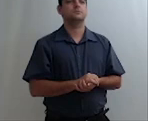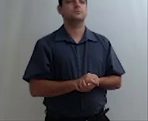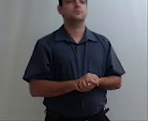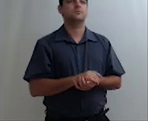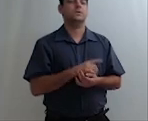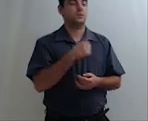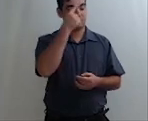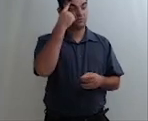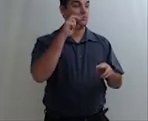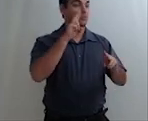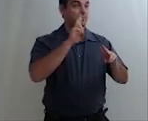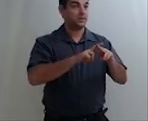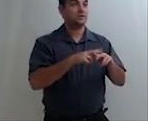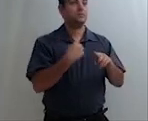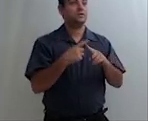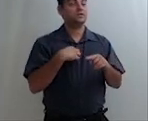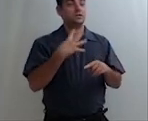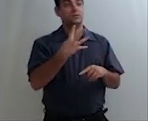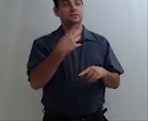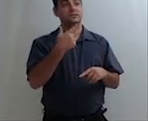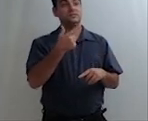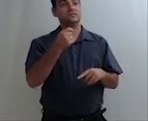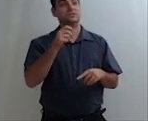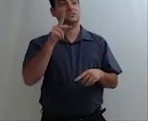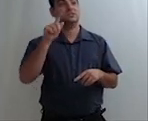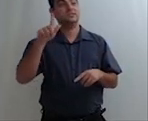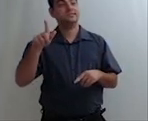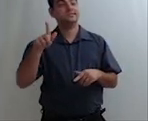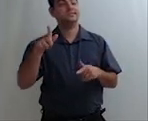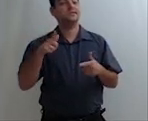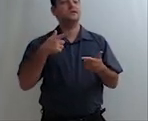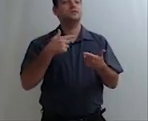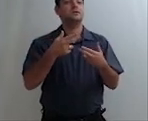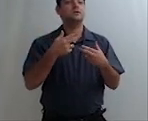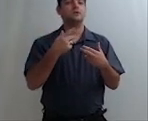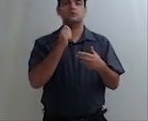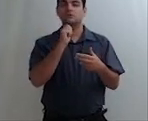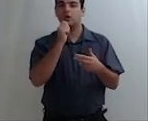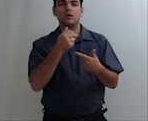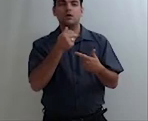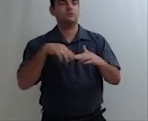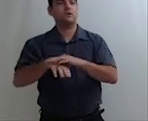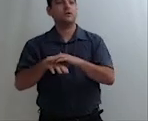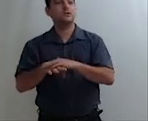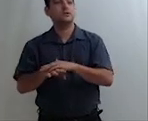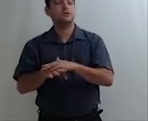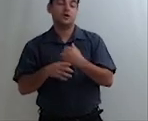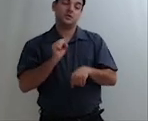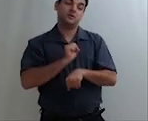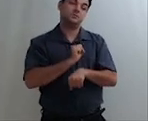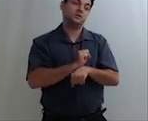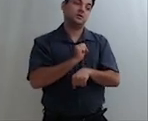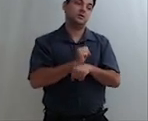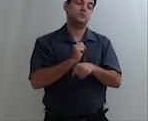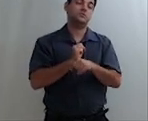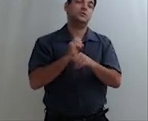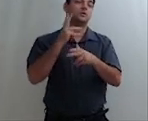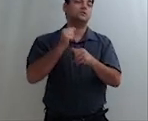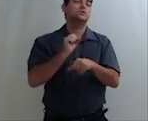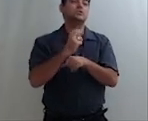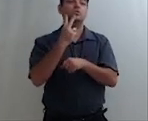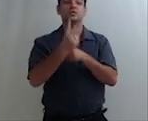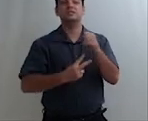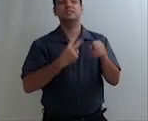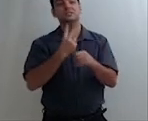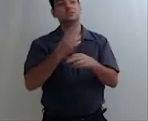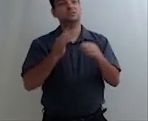cocaína está condenado 12 anos de inclusão em primeiro grau e o recurso aguarda julgamento há 2 anos eu eu na